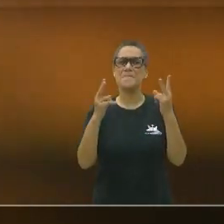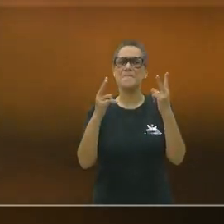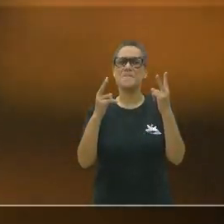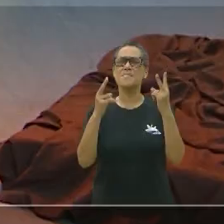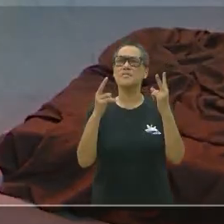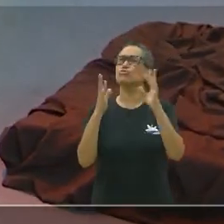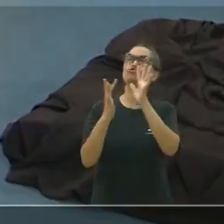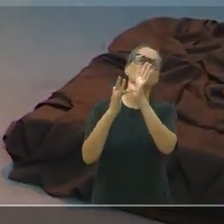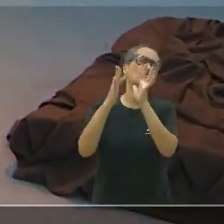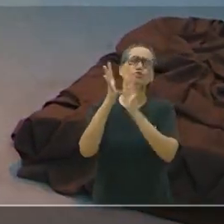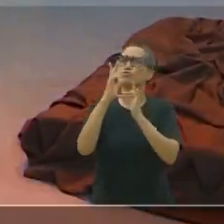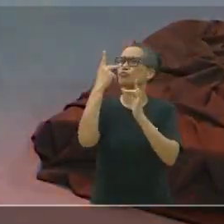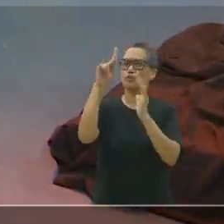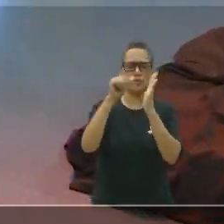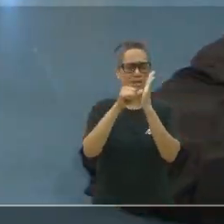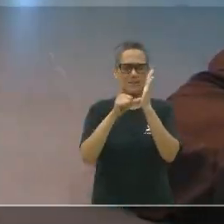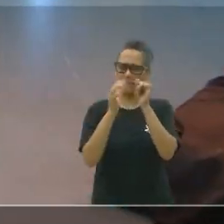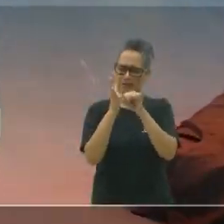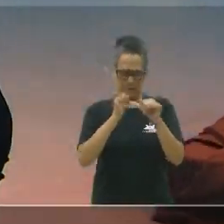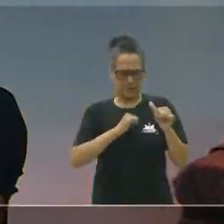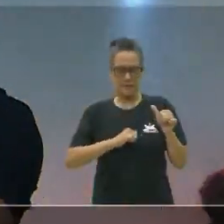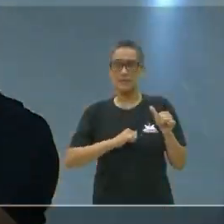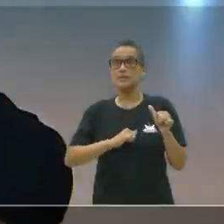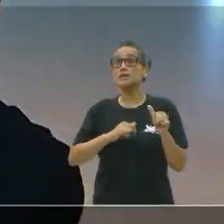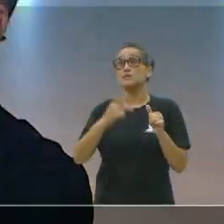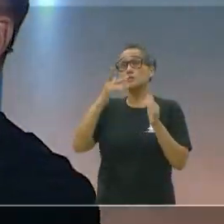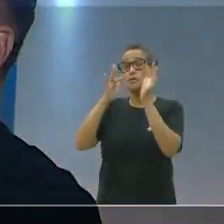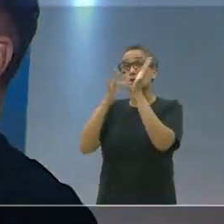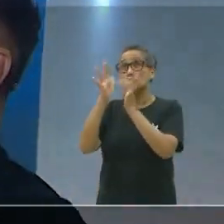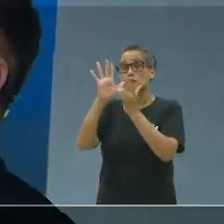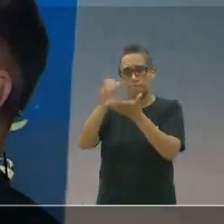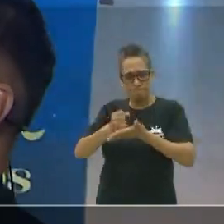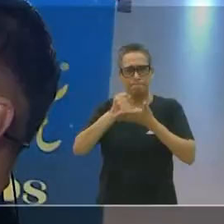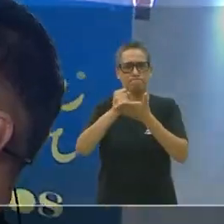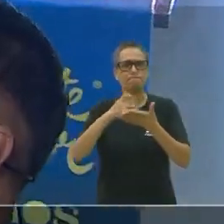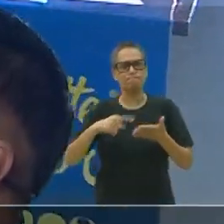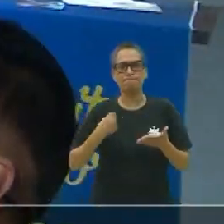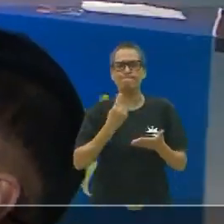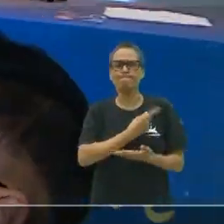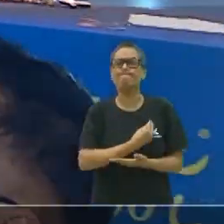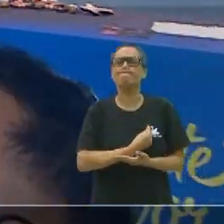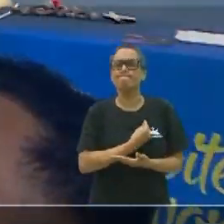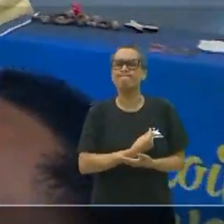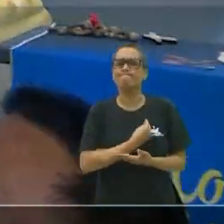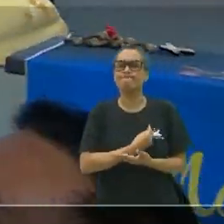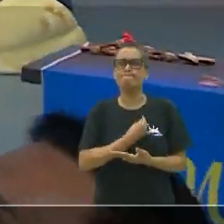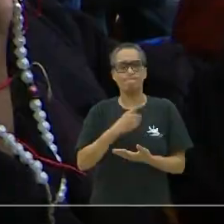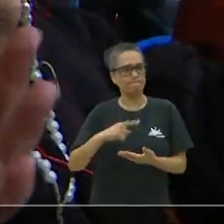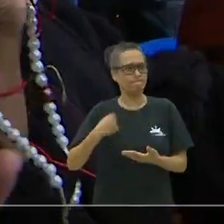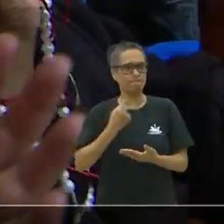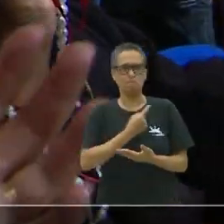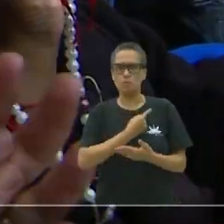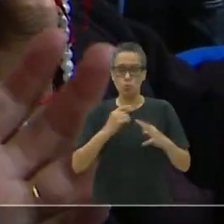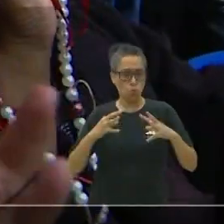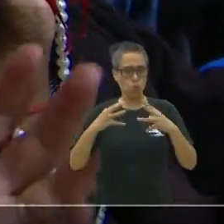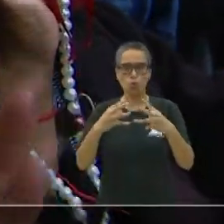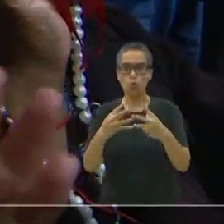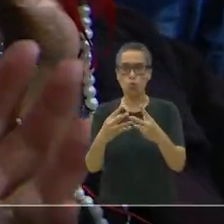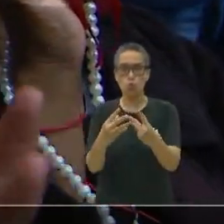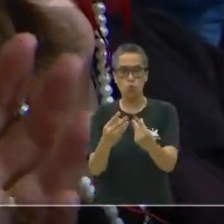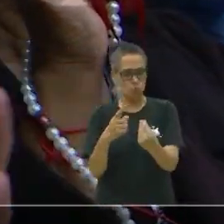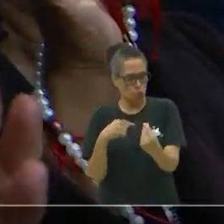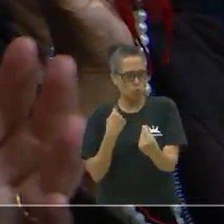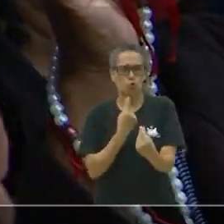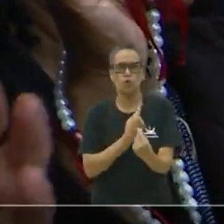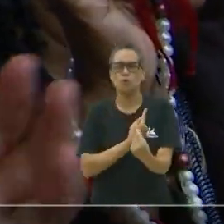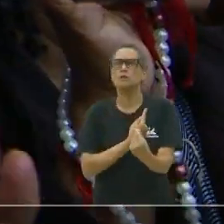chaga, Jesus. Tu és o nosso Salvador, tu és a nossa vida, tu és o nosso tudo, tu és o